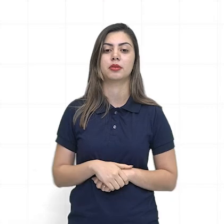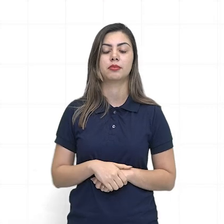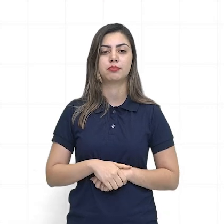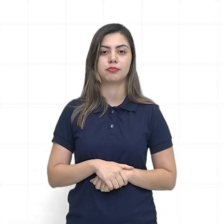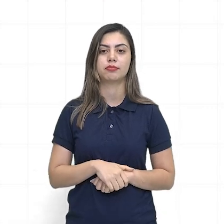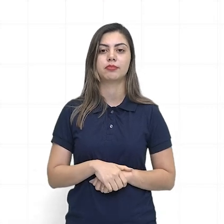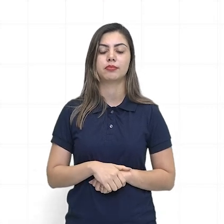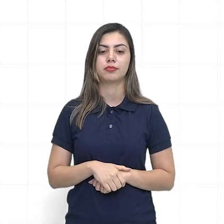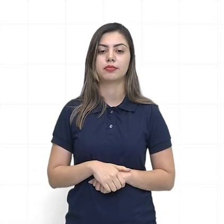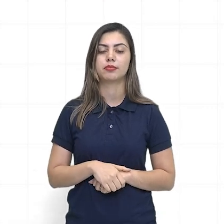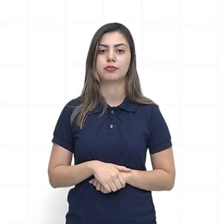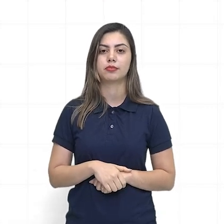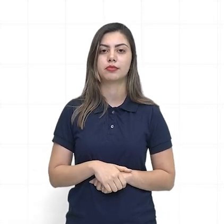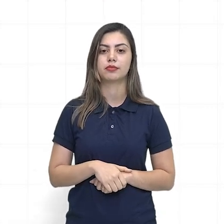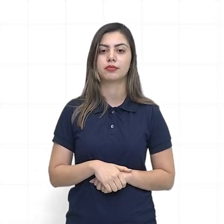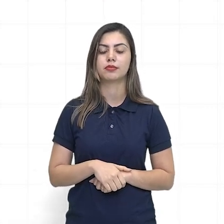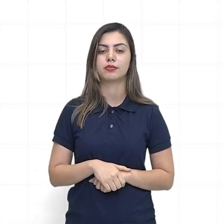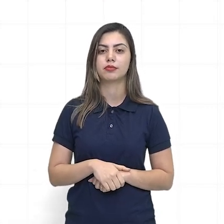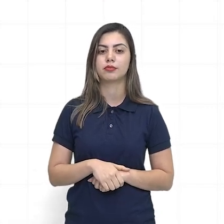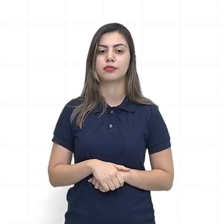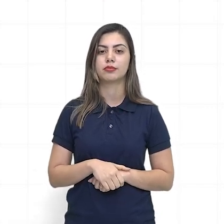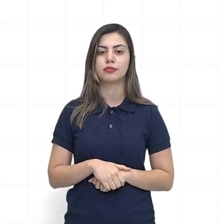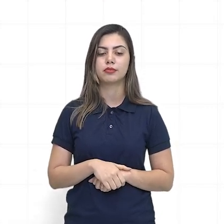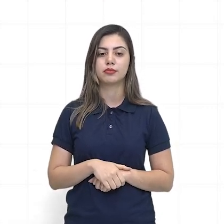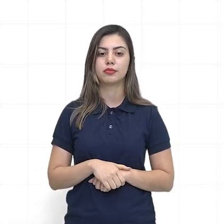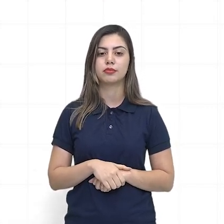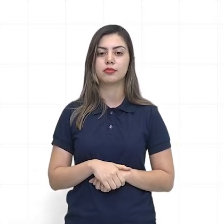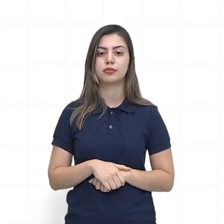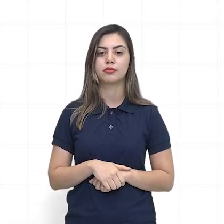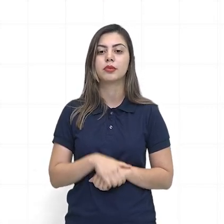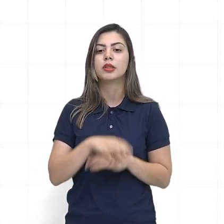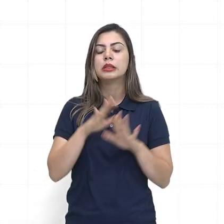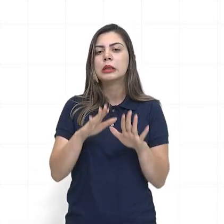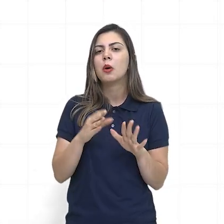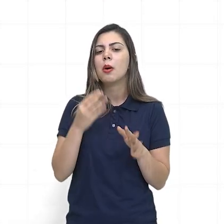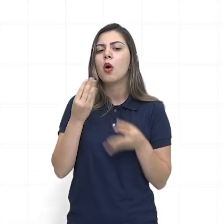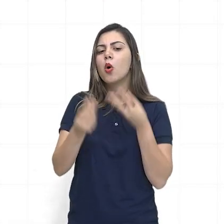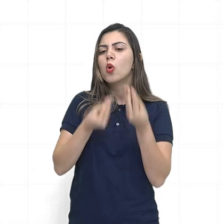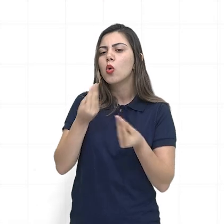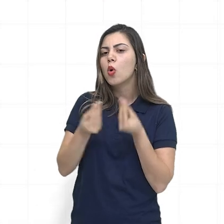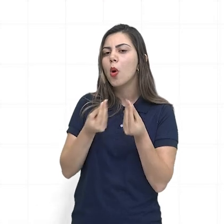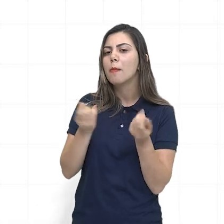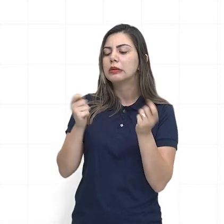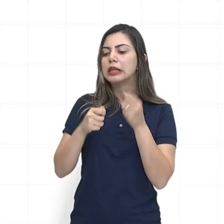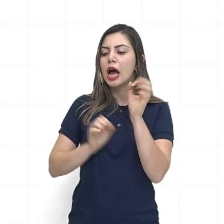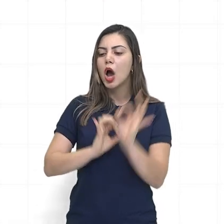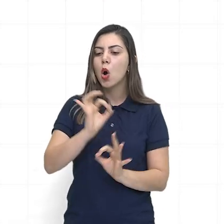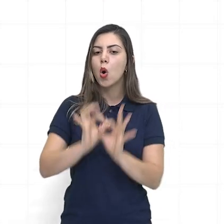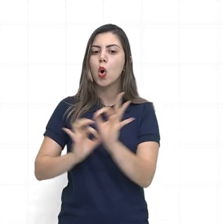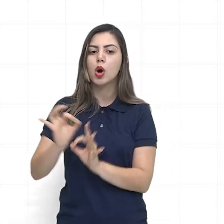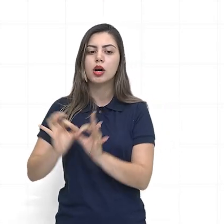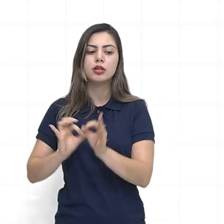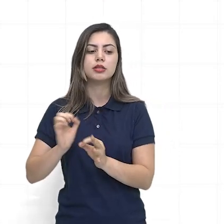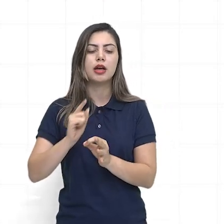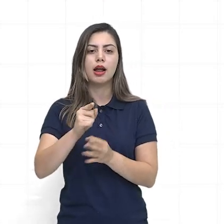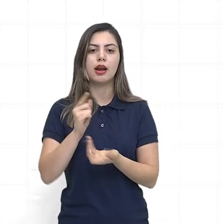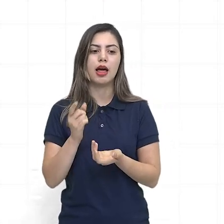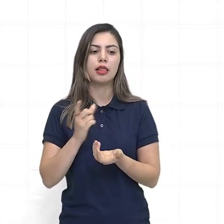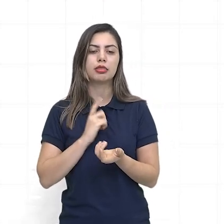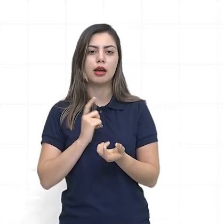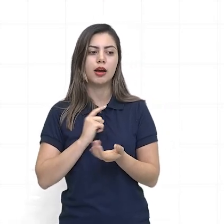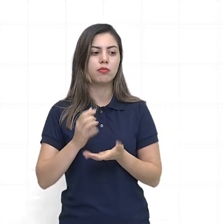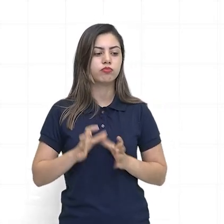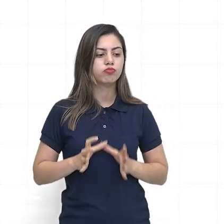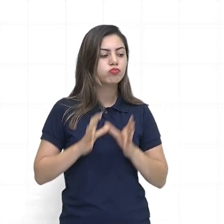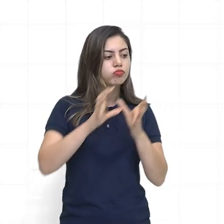nós temos diante dessa situação, olha, como podemos organizar esta partilha nas